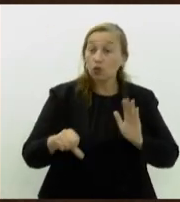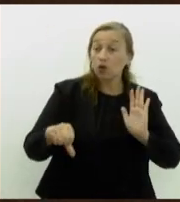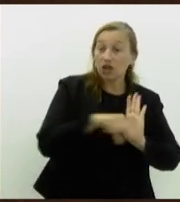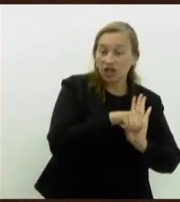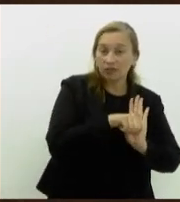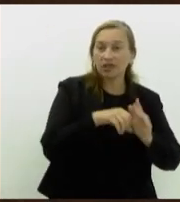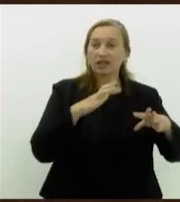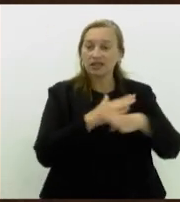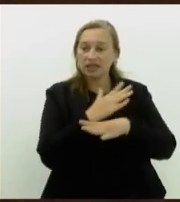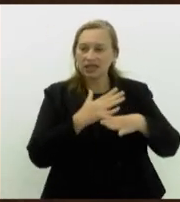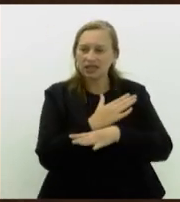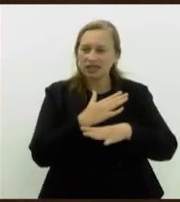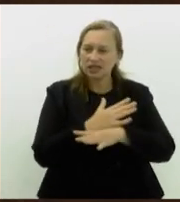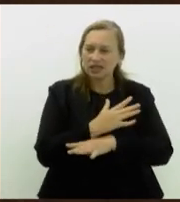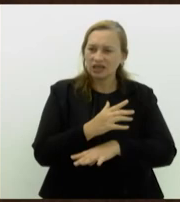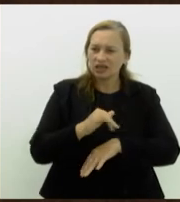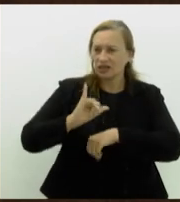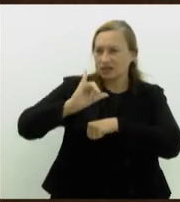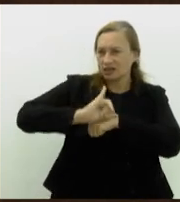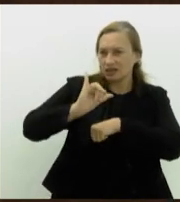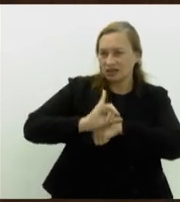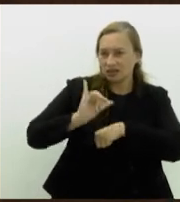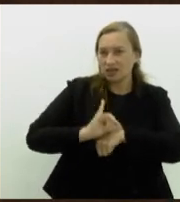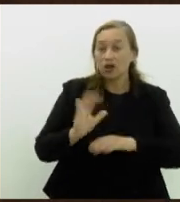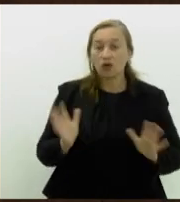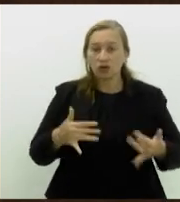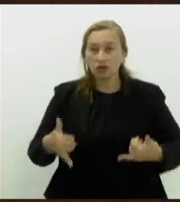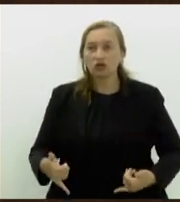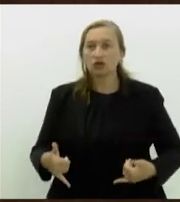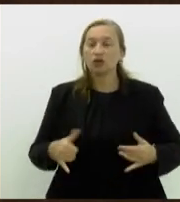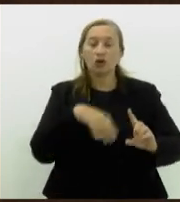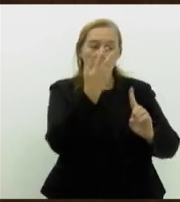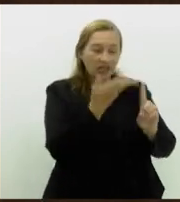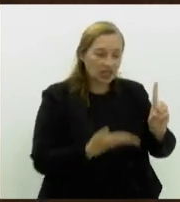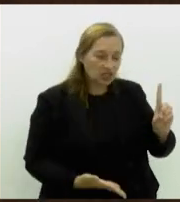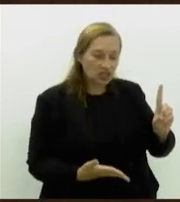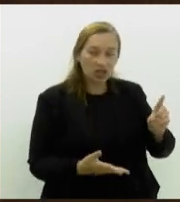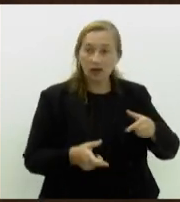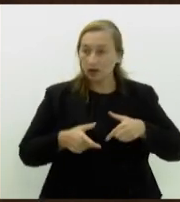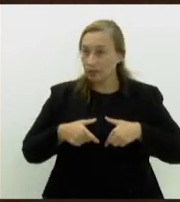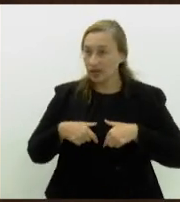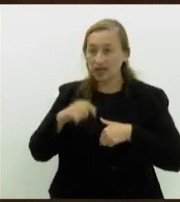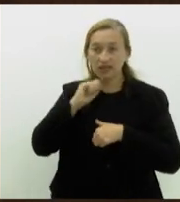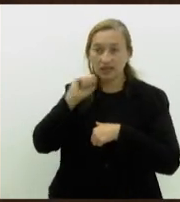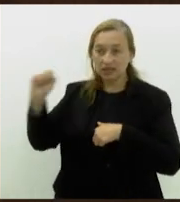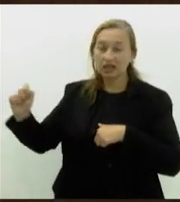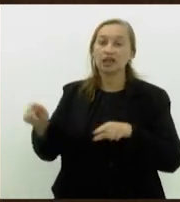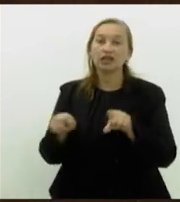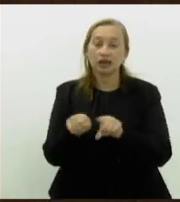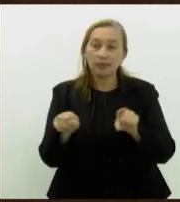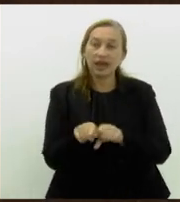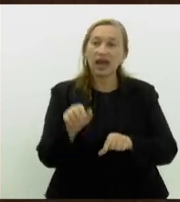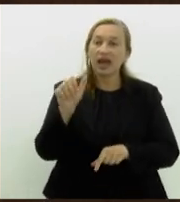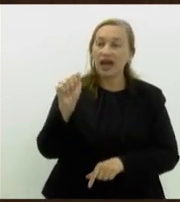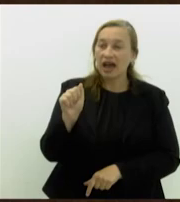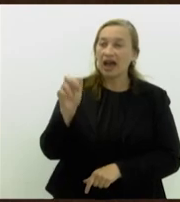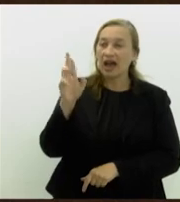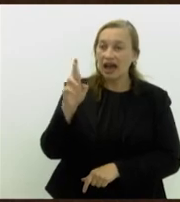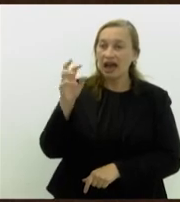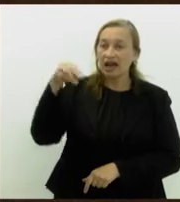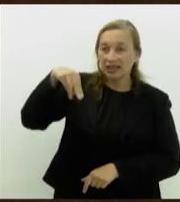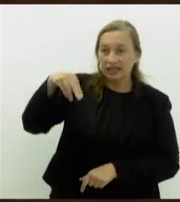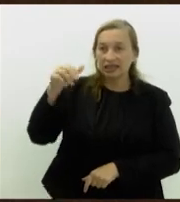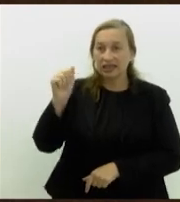do Aço. Vamos também homenagear hoje com a medalha de Tiradentes Arnaldo César Coelho, que já foi árbitro